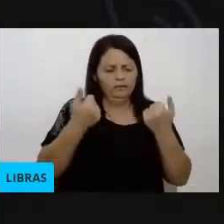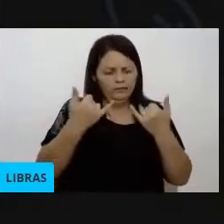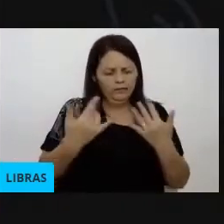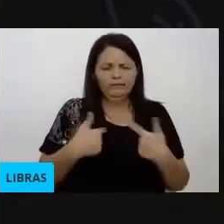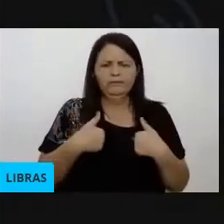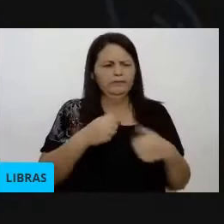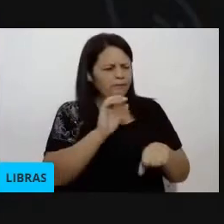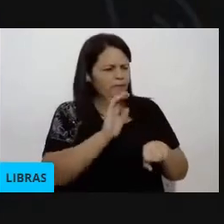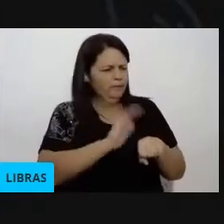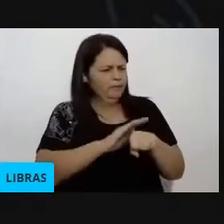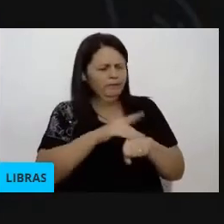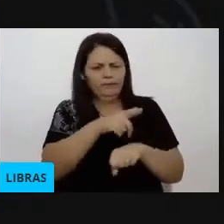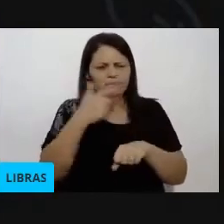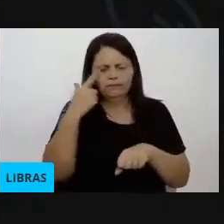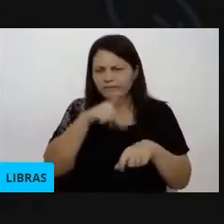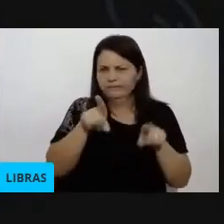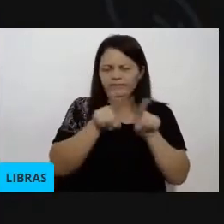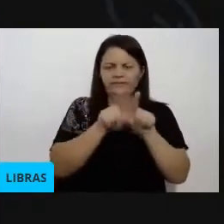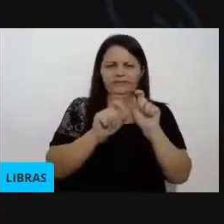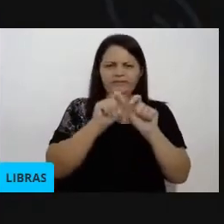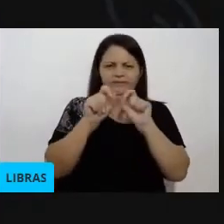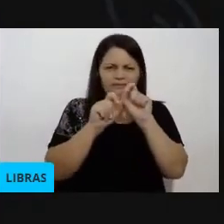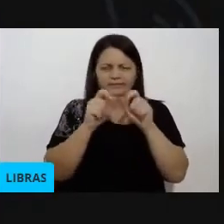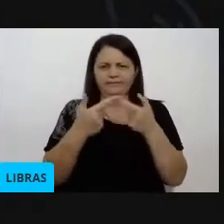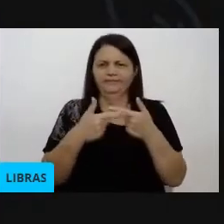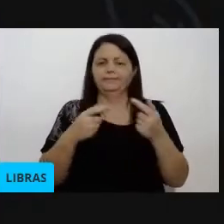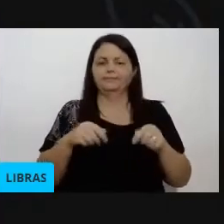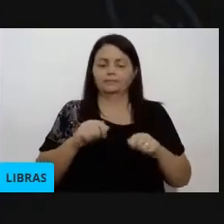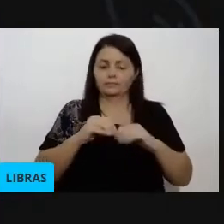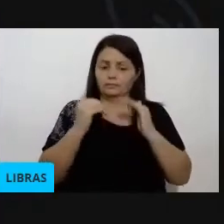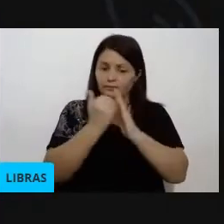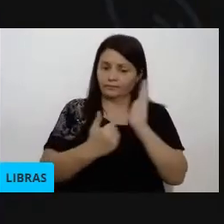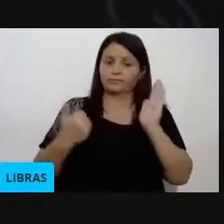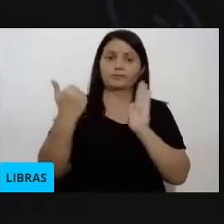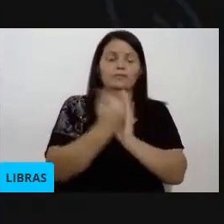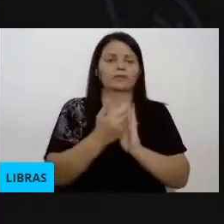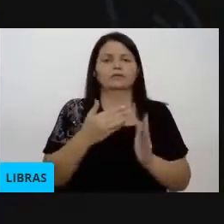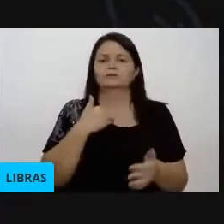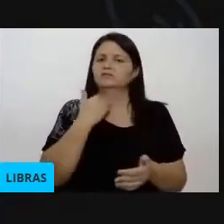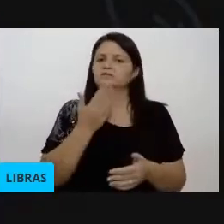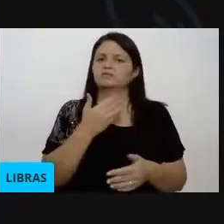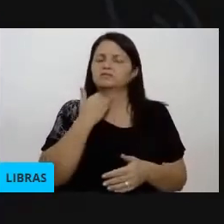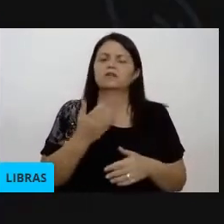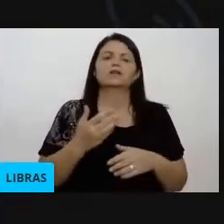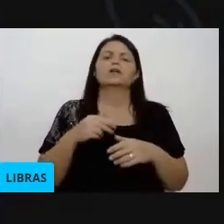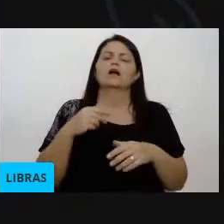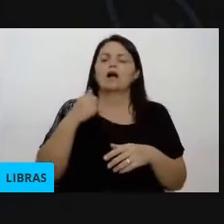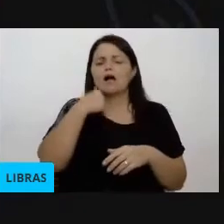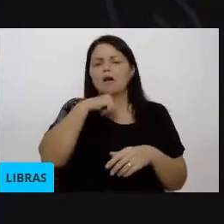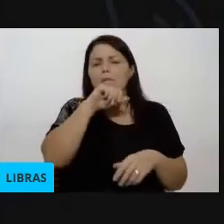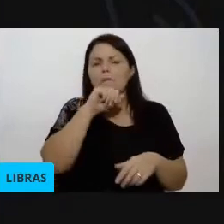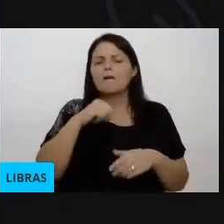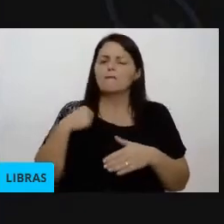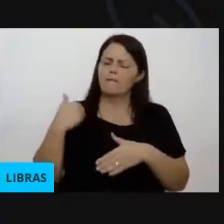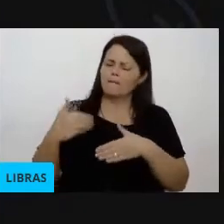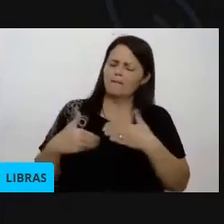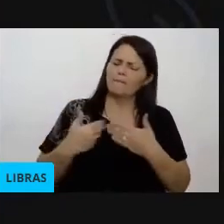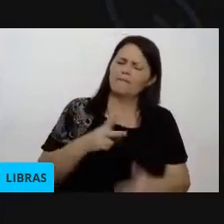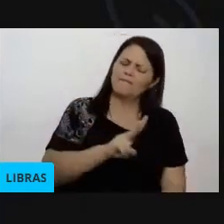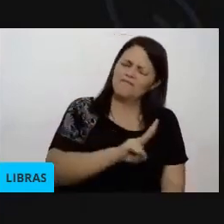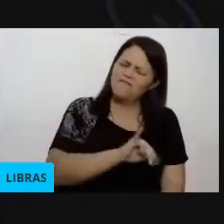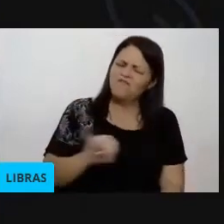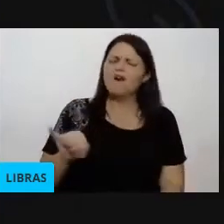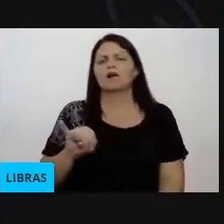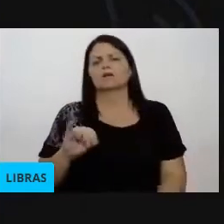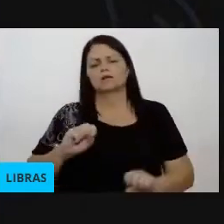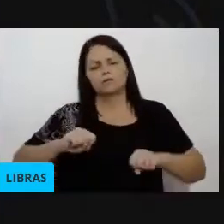não faça sacrifício que você não consegue, ou que seja excessivo. Não, não adianta. Ela vai até a última gota de sangue,